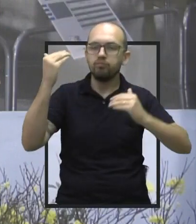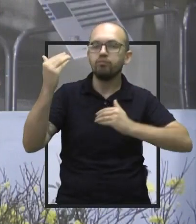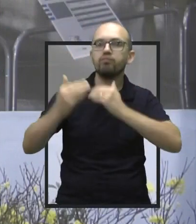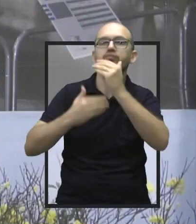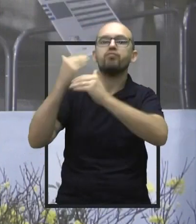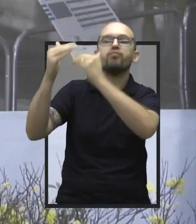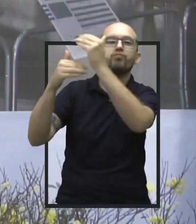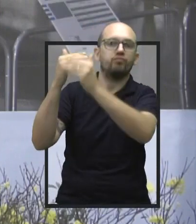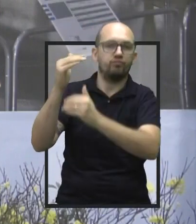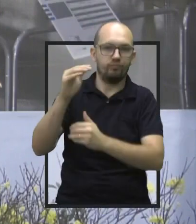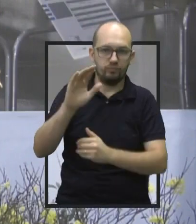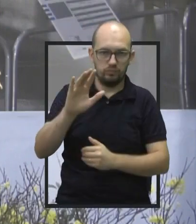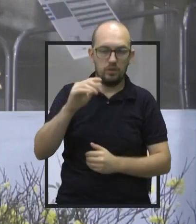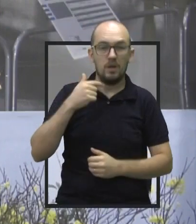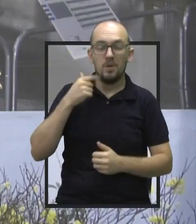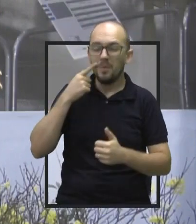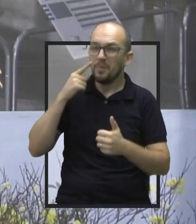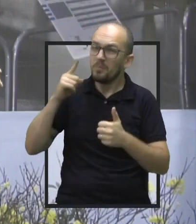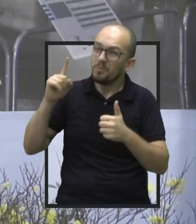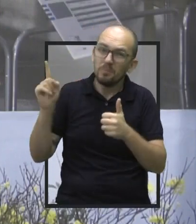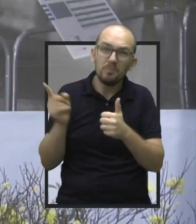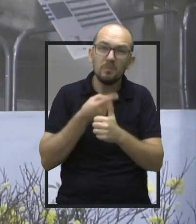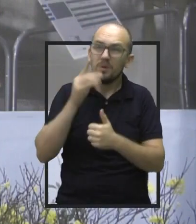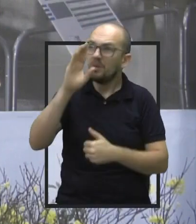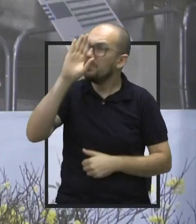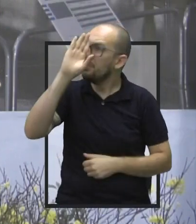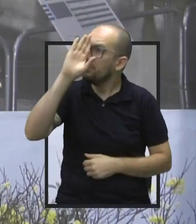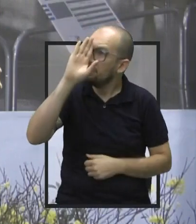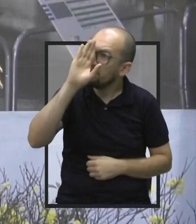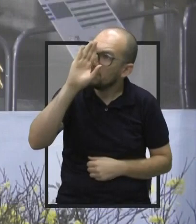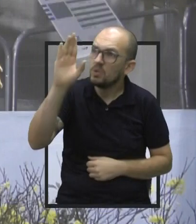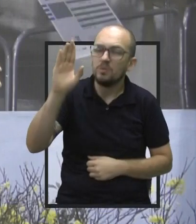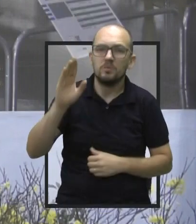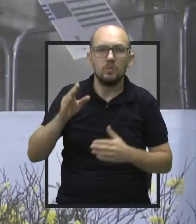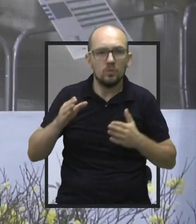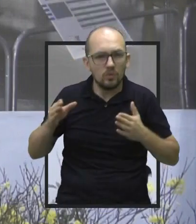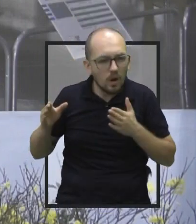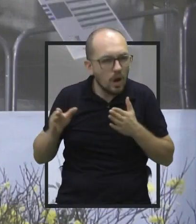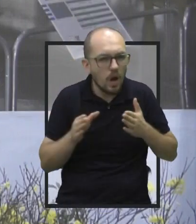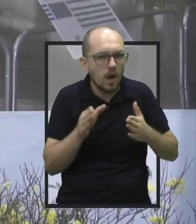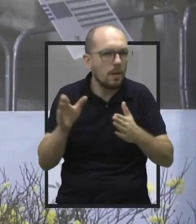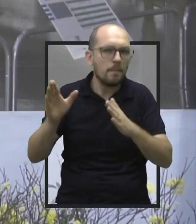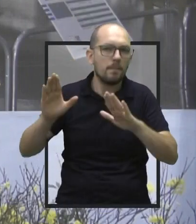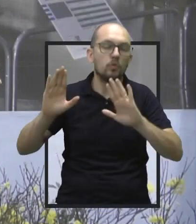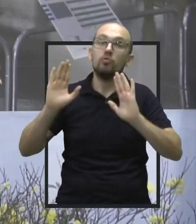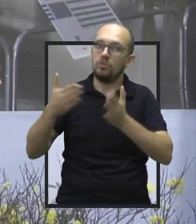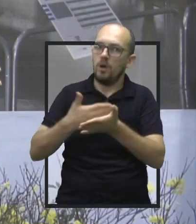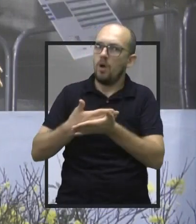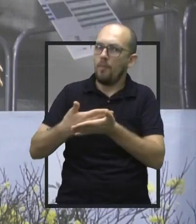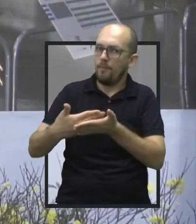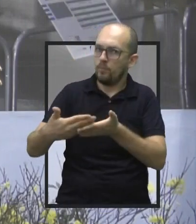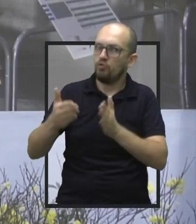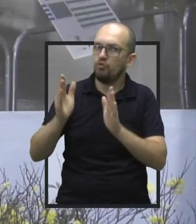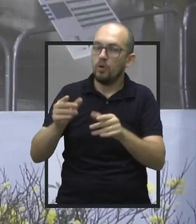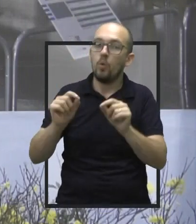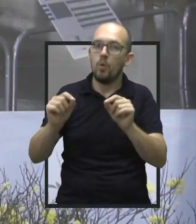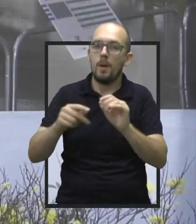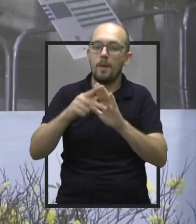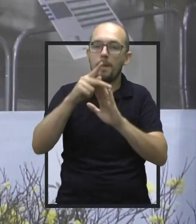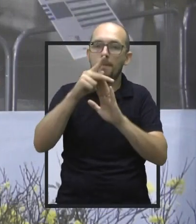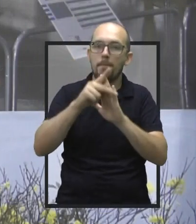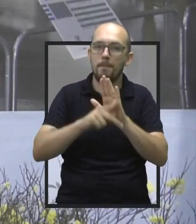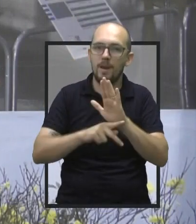eu acho que o primeiro caminho a ser tomado, que inclusive já está começando a ser tomado, é sobre o plano diretor,